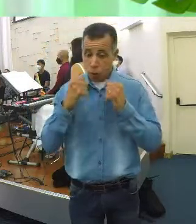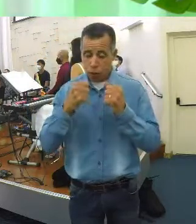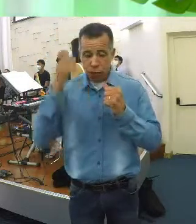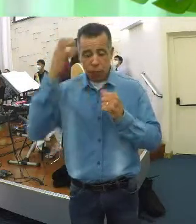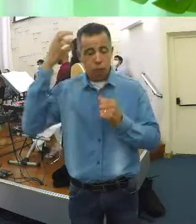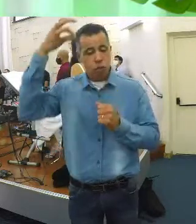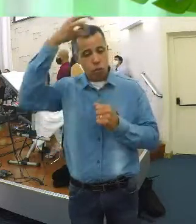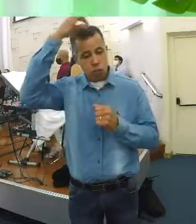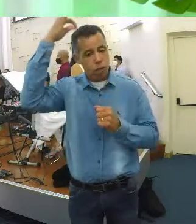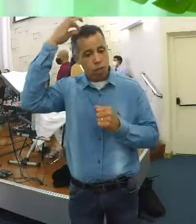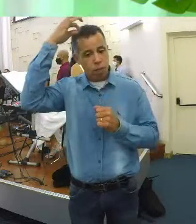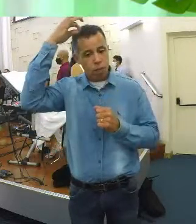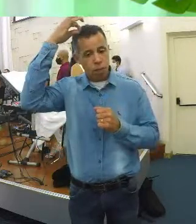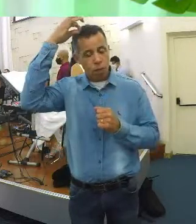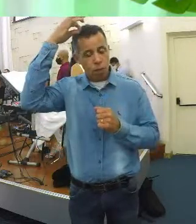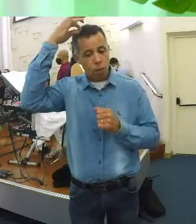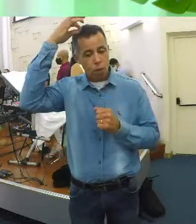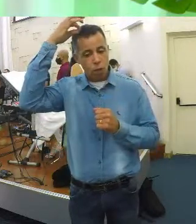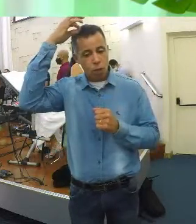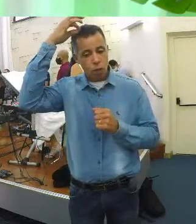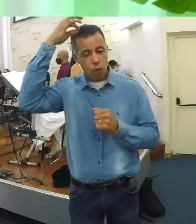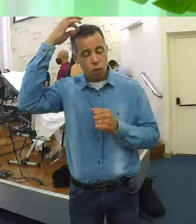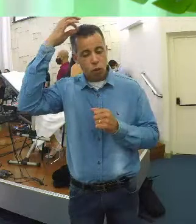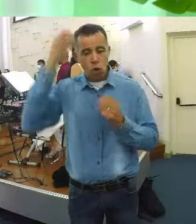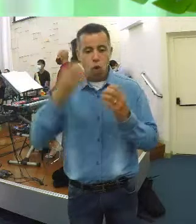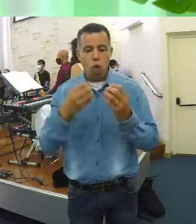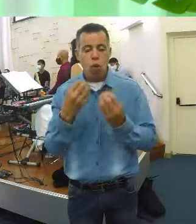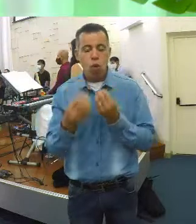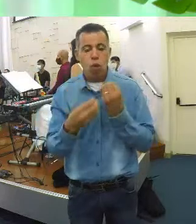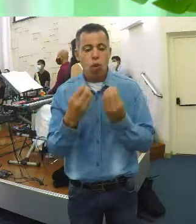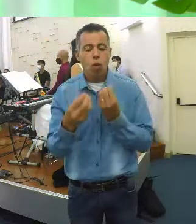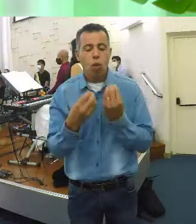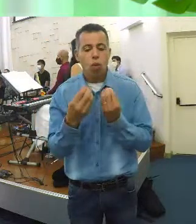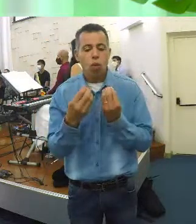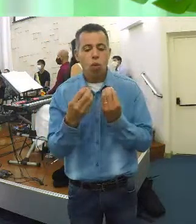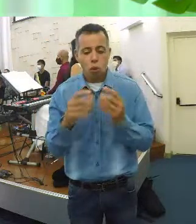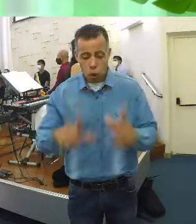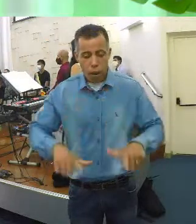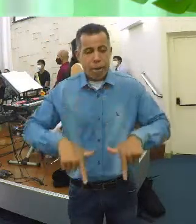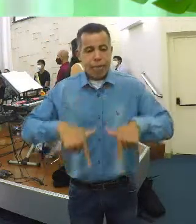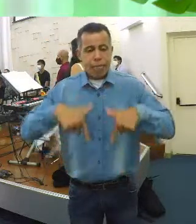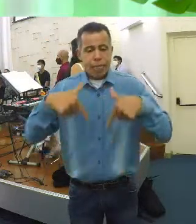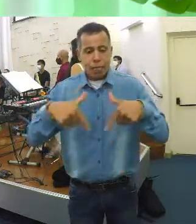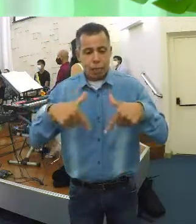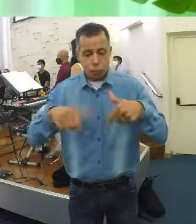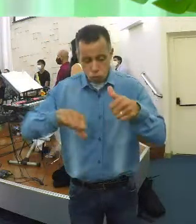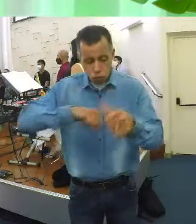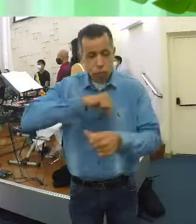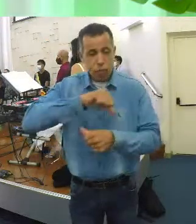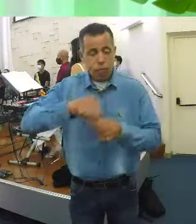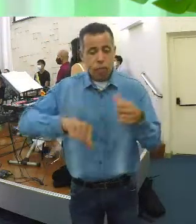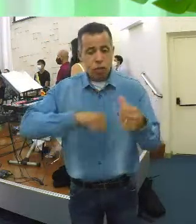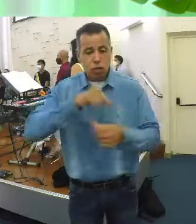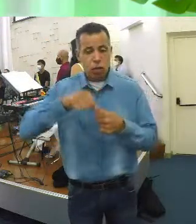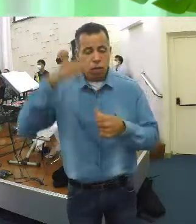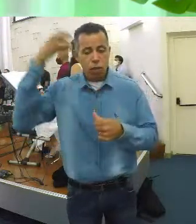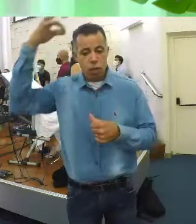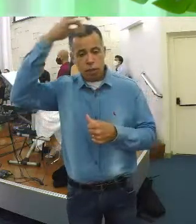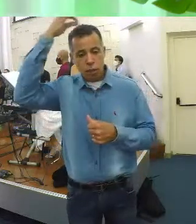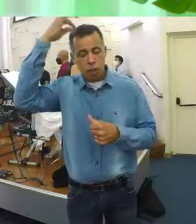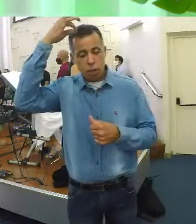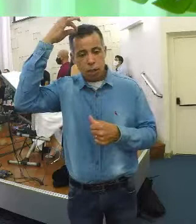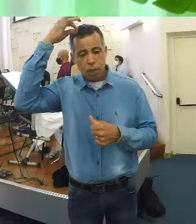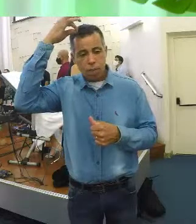Santo, chegou como um dinamis, chegou com a ação transformadora do Espírito Santo e em